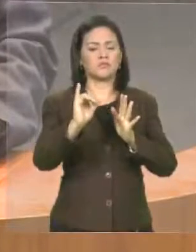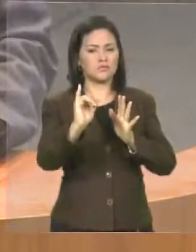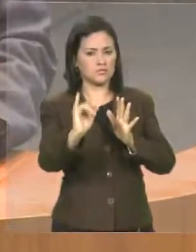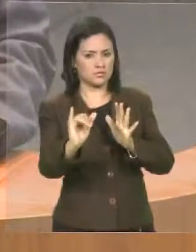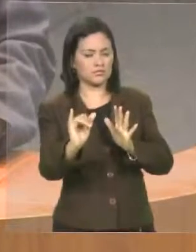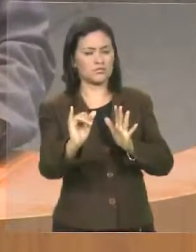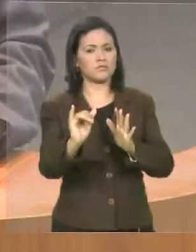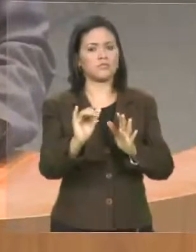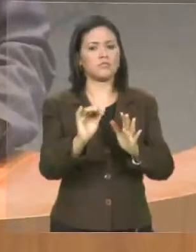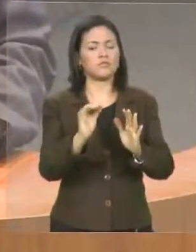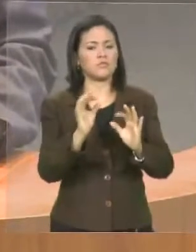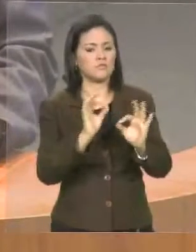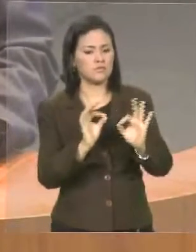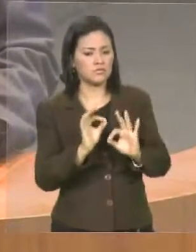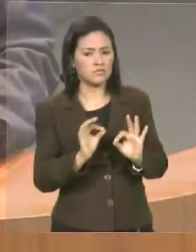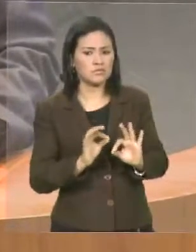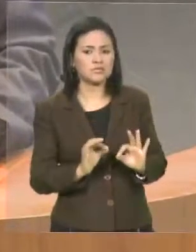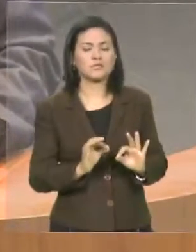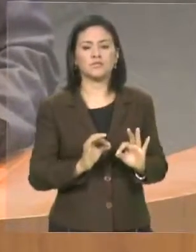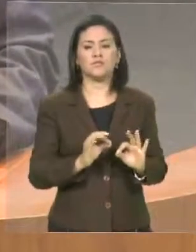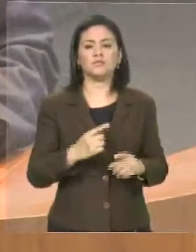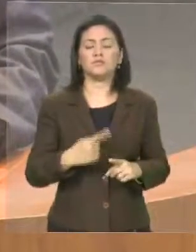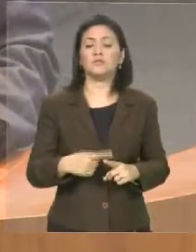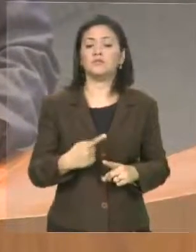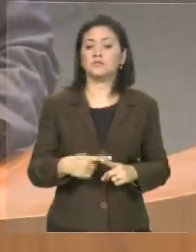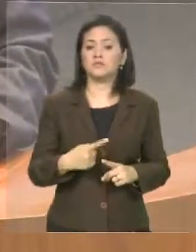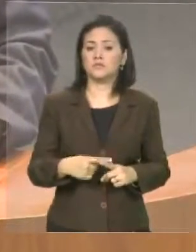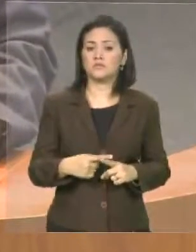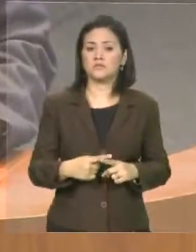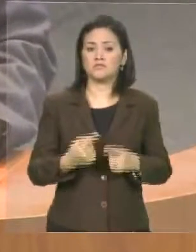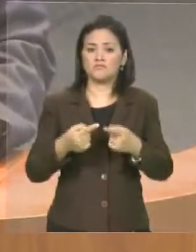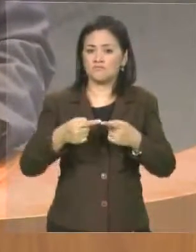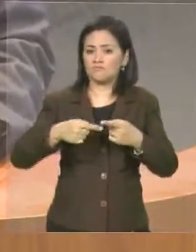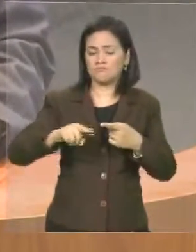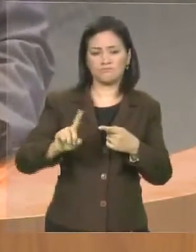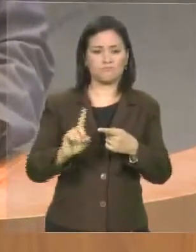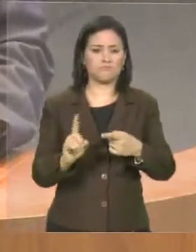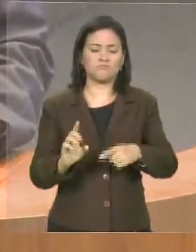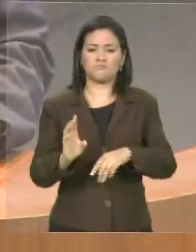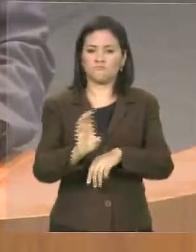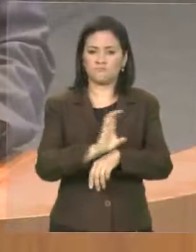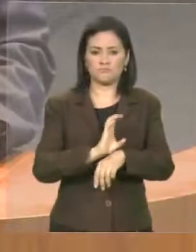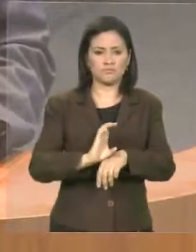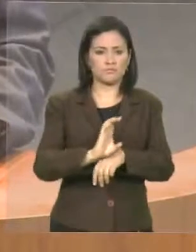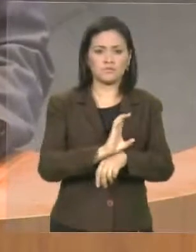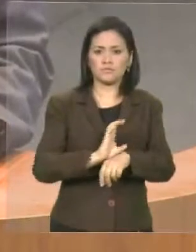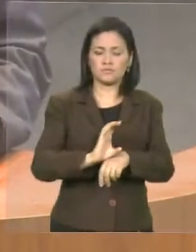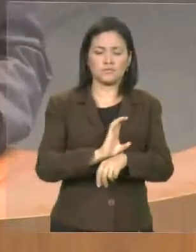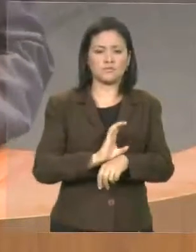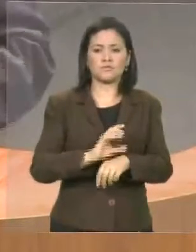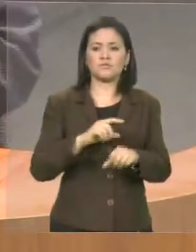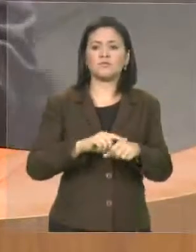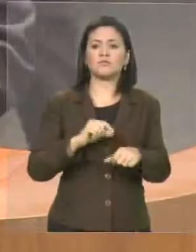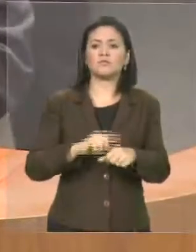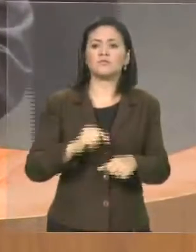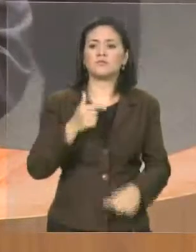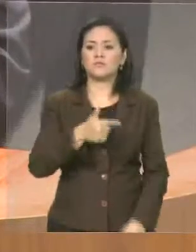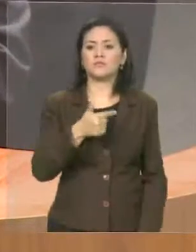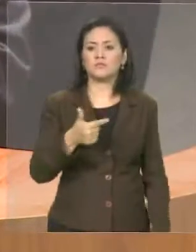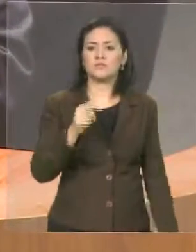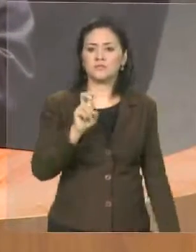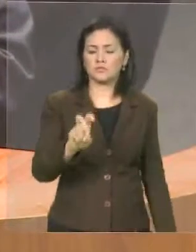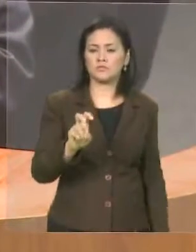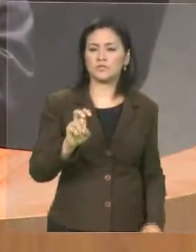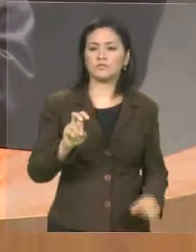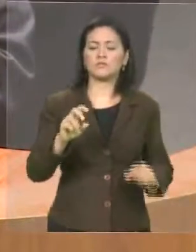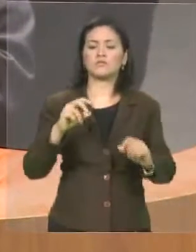medida inconstitucional e que a medida foi com relativamente ao artigo 225, parágrafo 1º, inciso